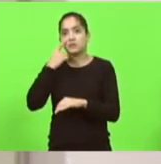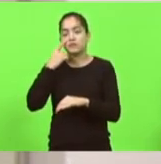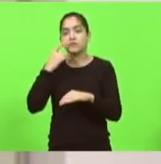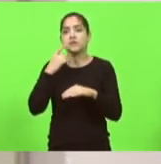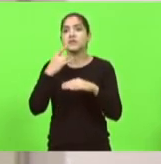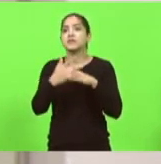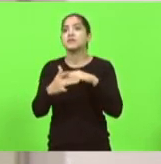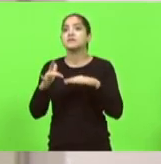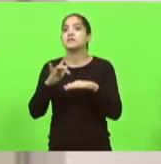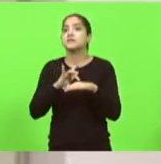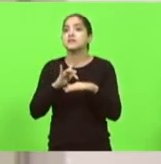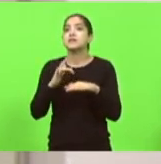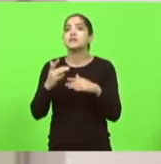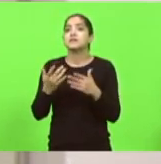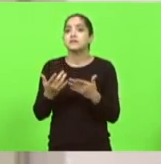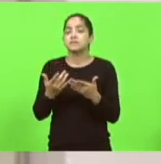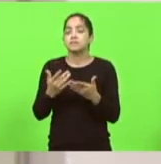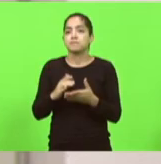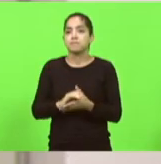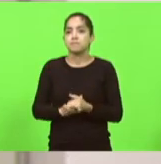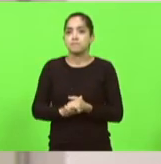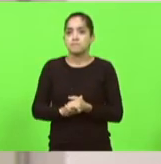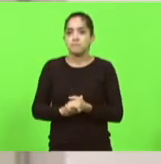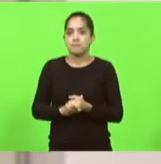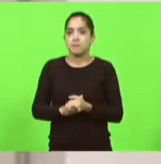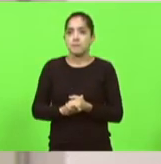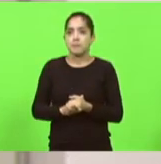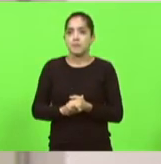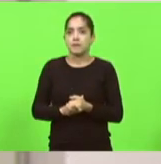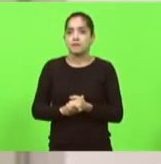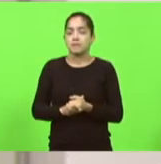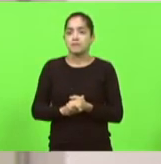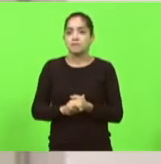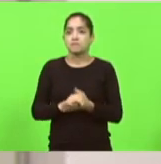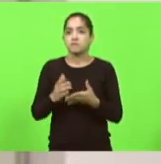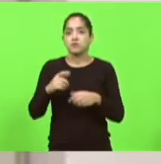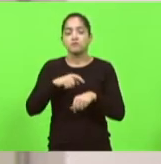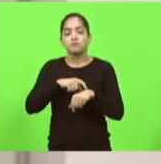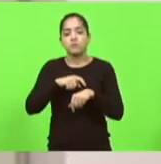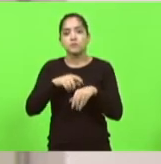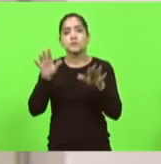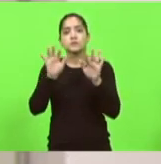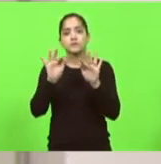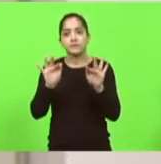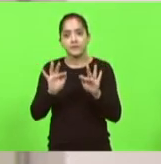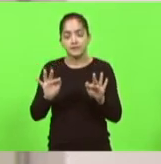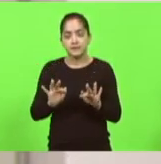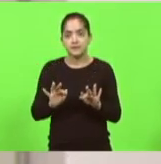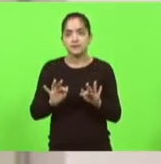a manifestação do senhor, e confesso que foi um dos momentos mais felizes